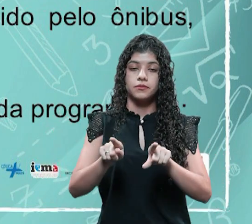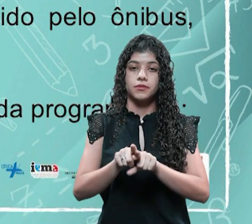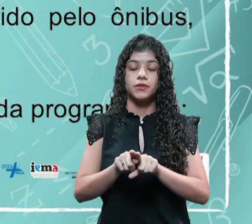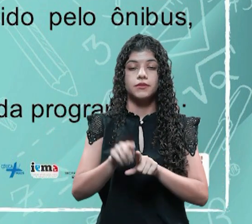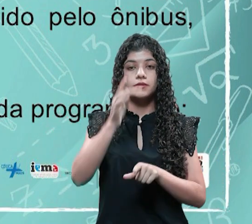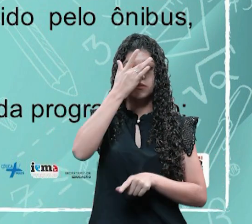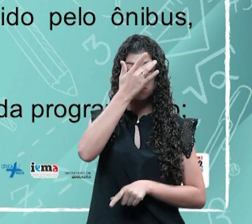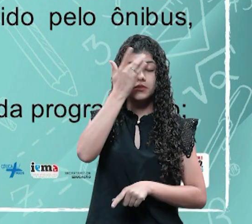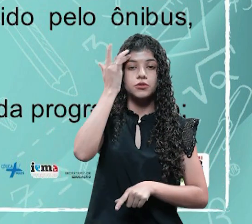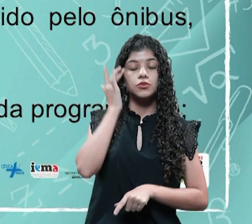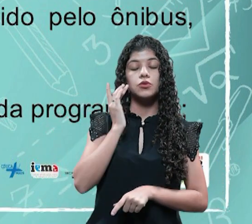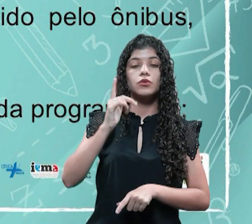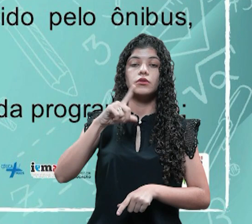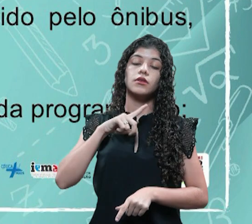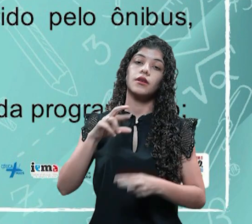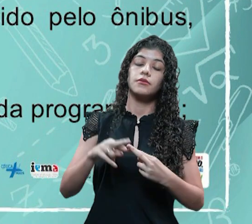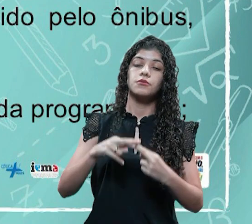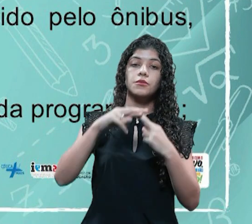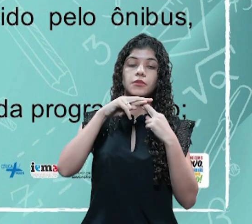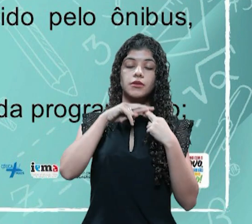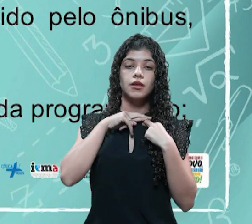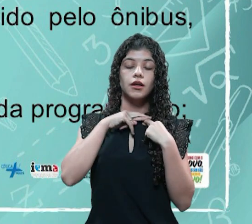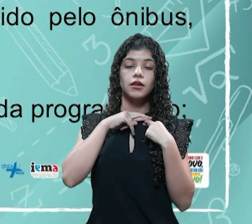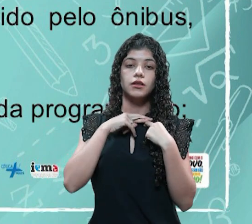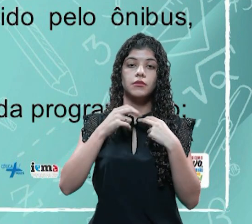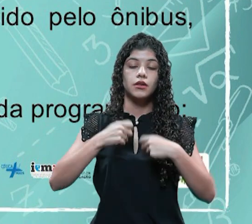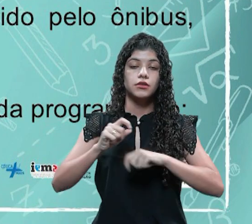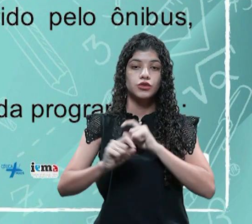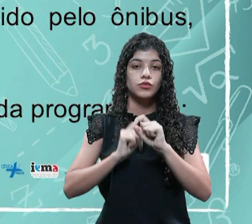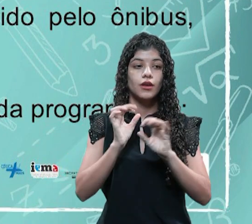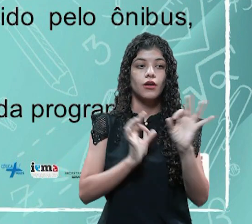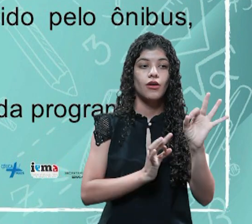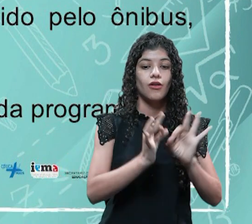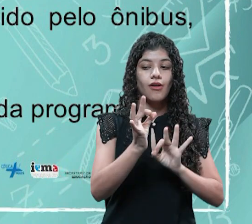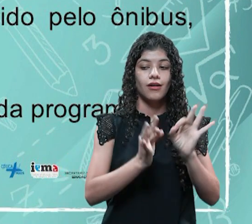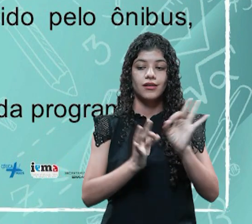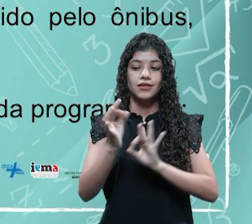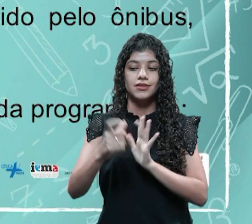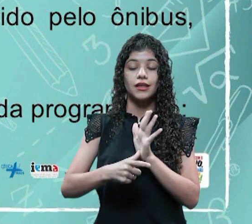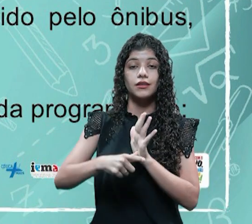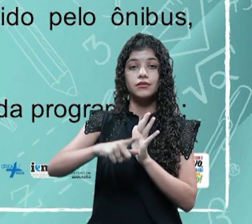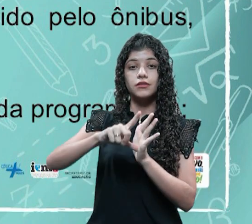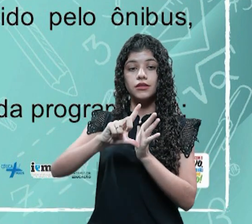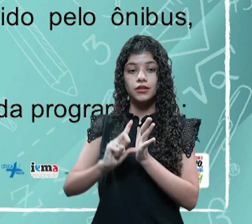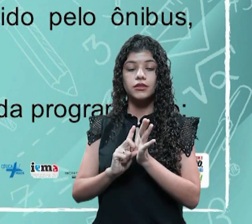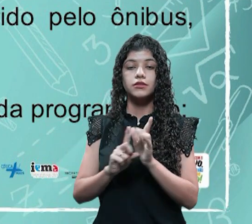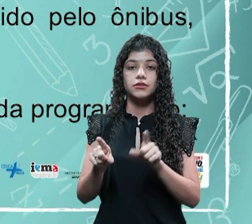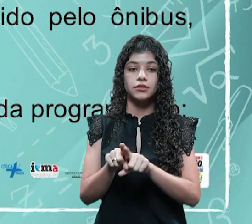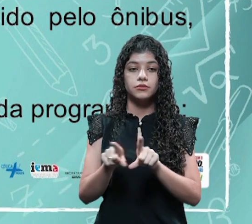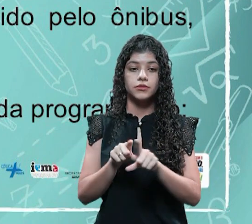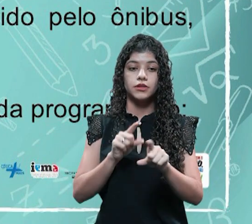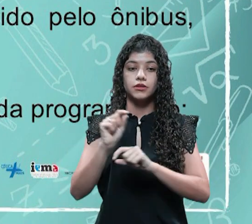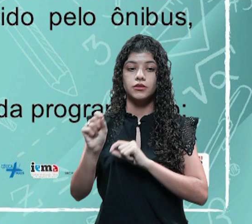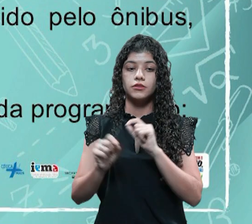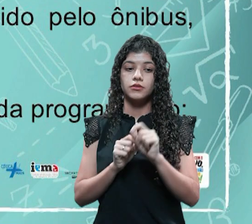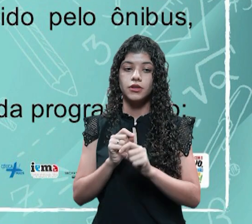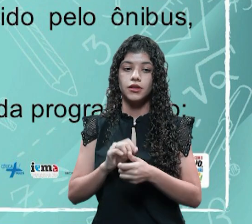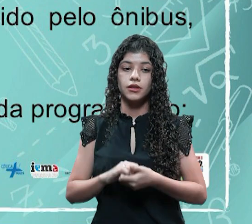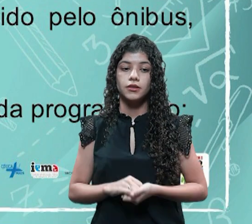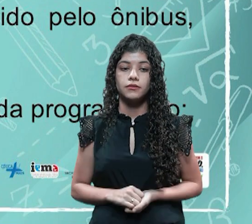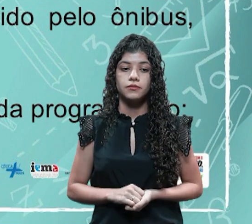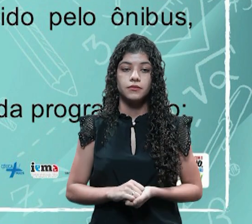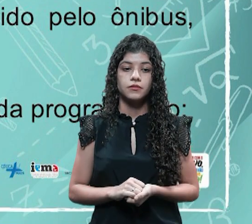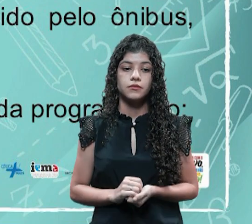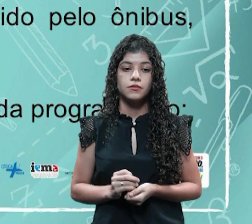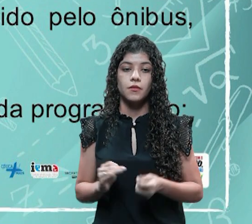também, né. Então as pessoas encarregadas dessa atividade, elas devem fazer uma programação antecipada, né, e contratar um pessoal,